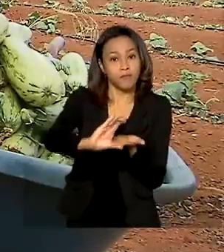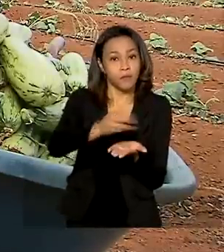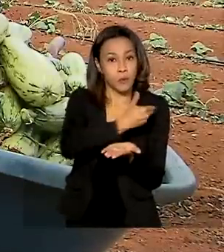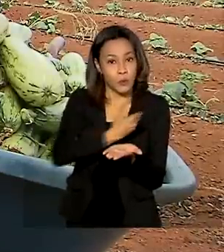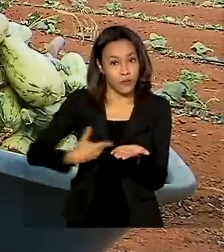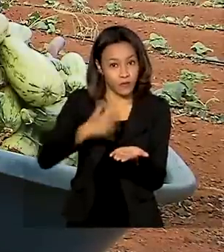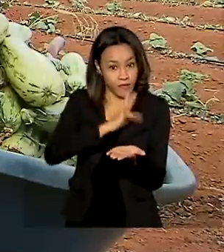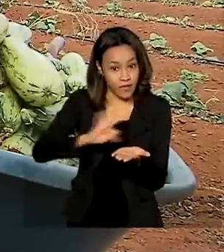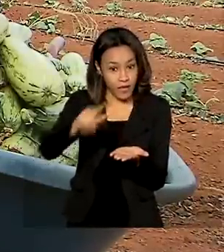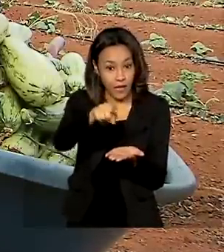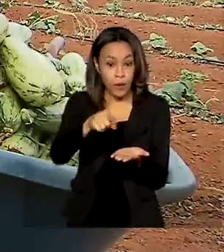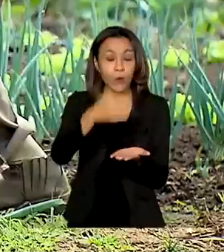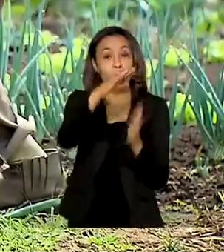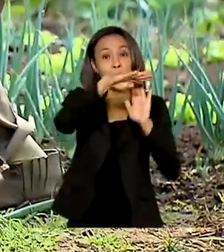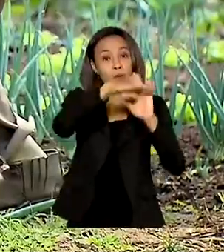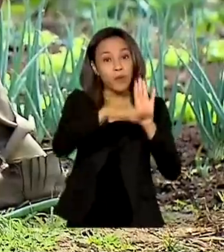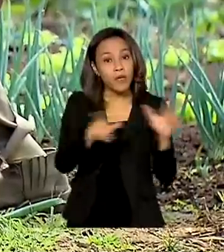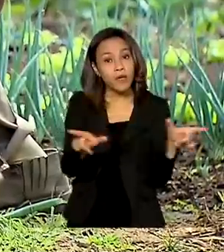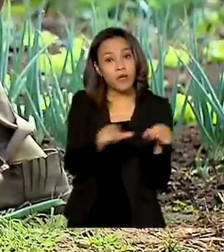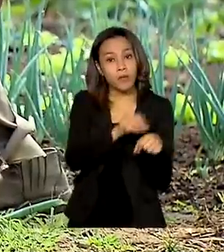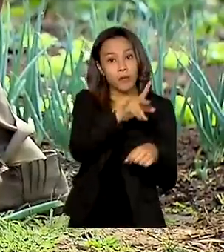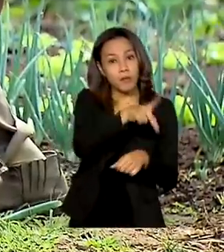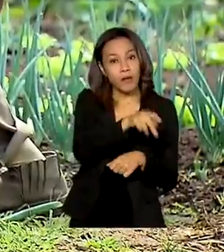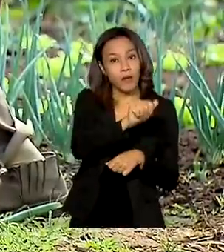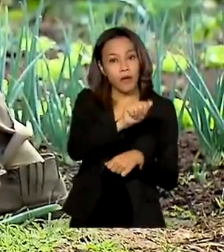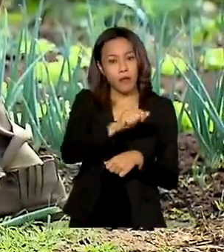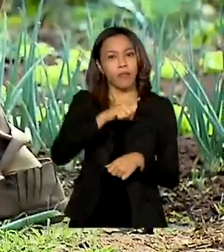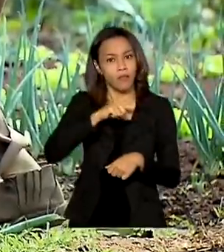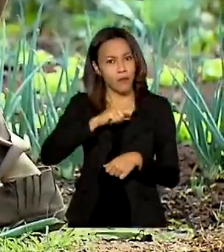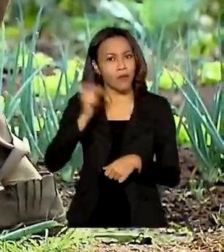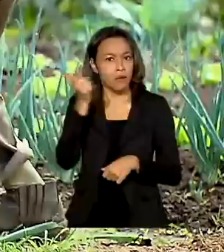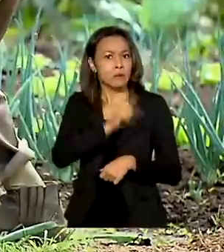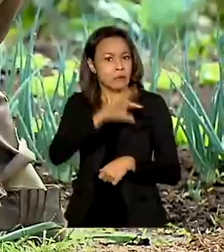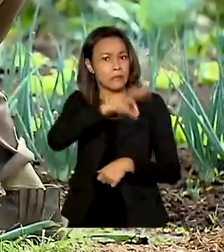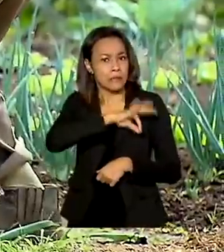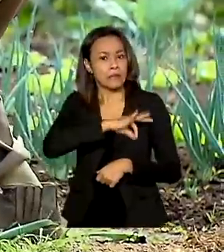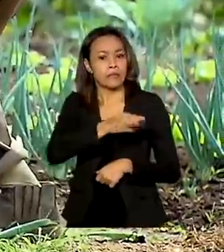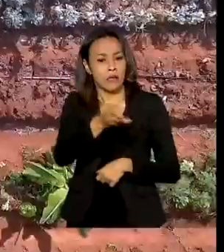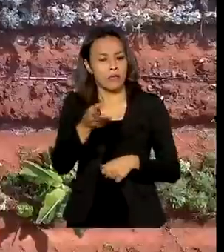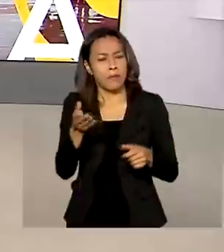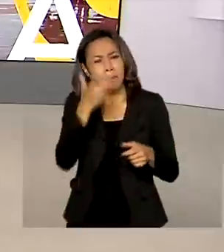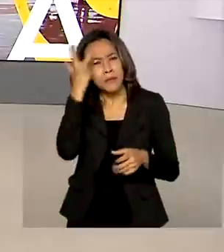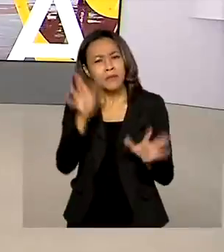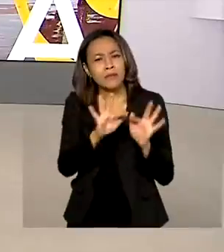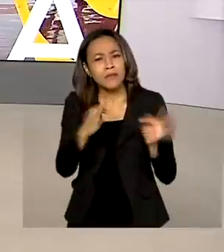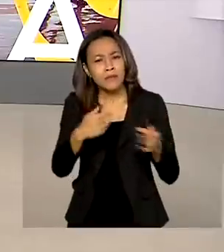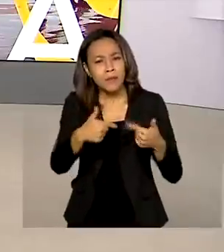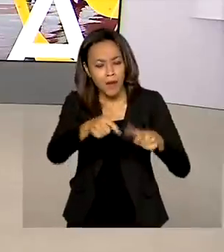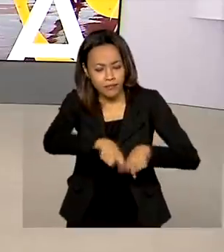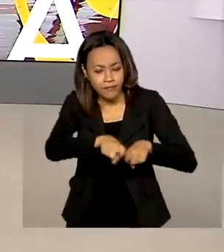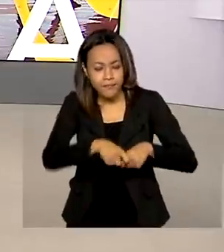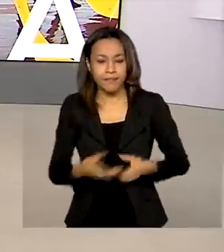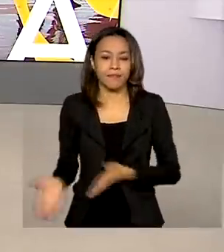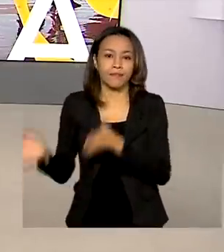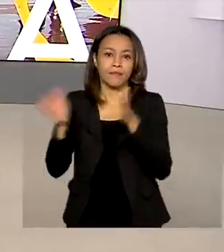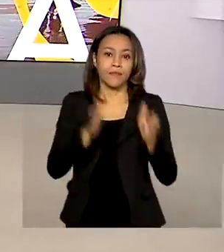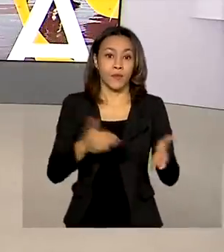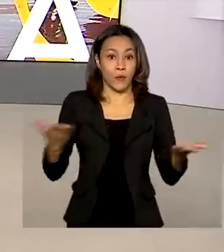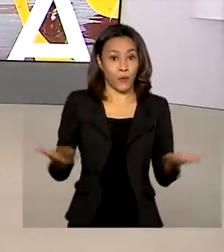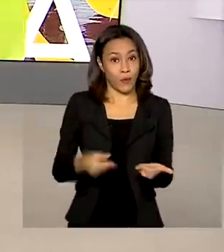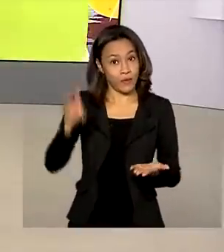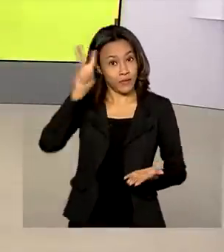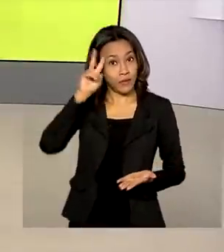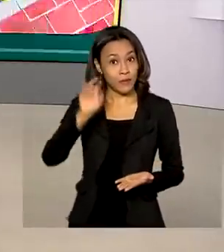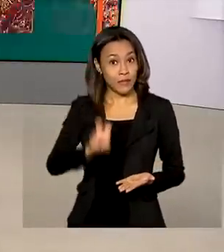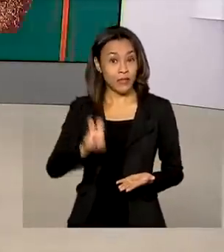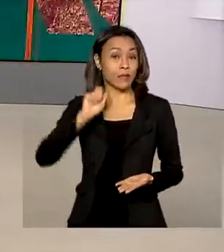no programa de aquisição de alimentos têm garantido renda para pequenos produtores. Hoje é segunda-feira, 5